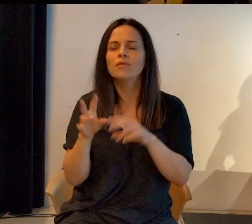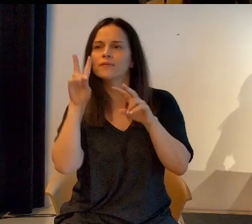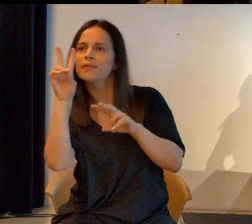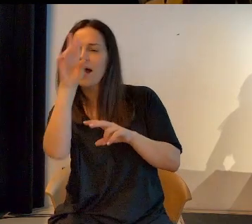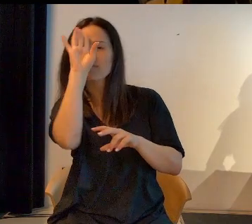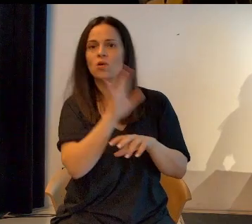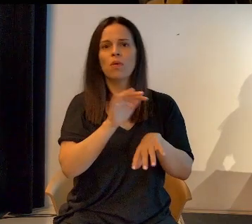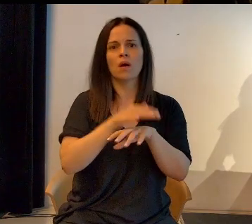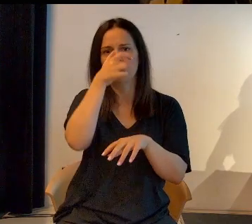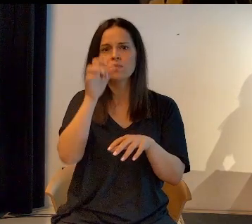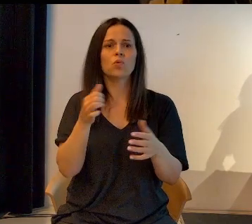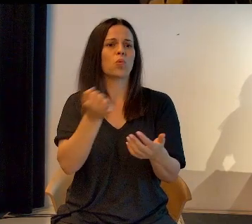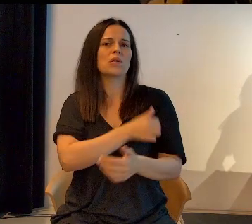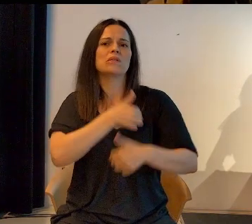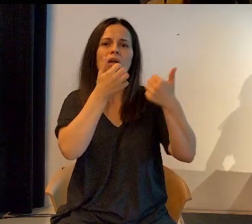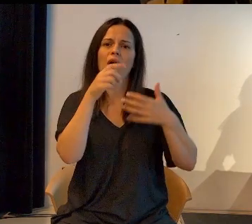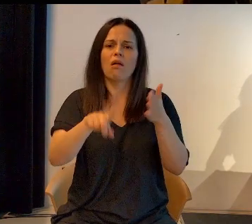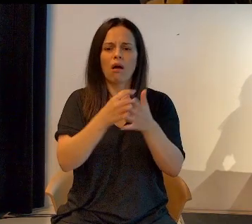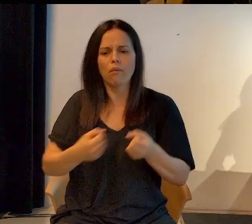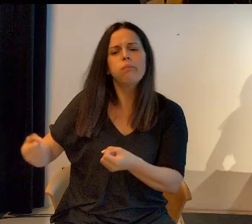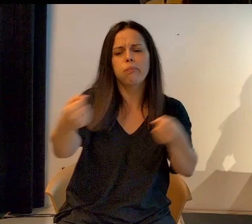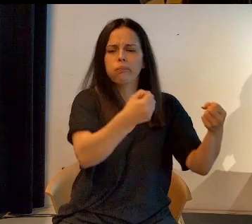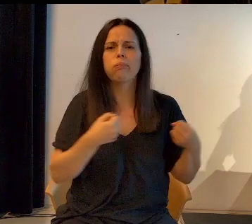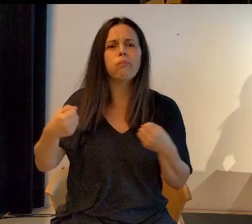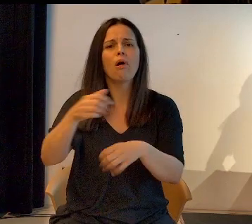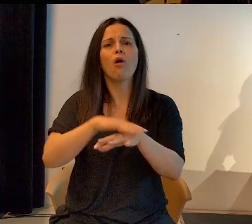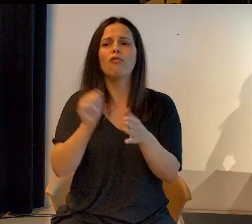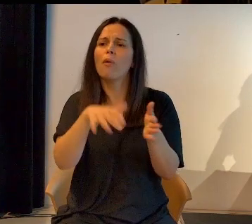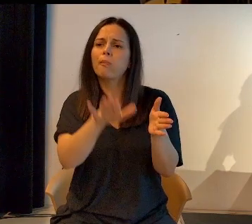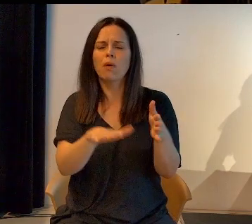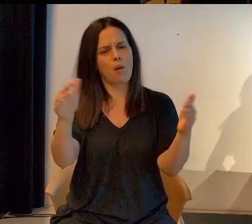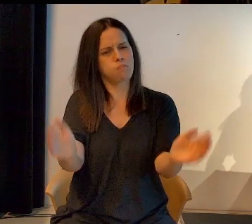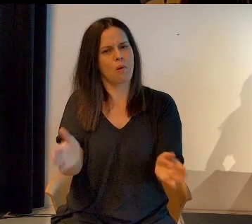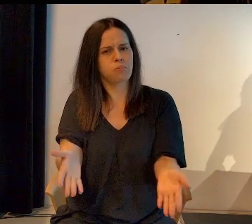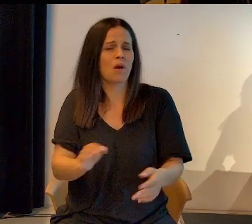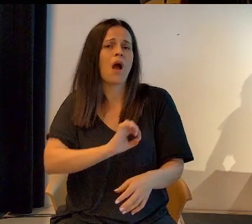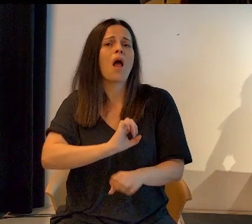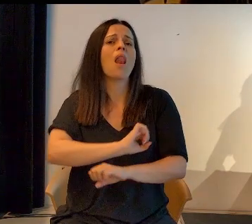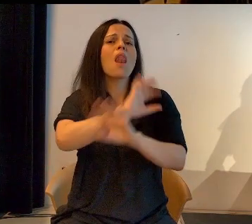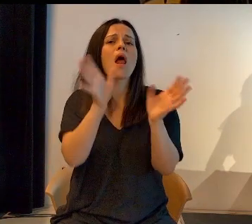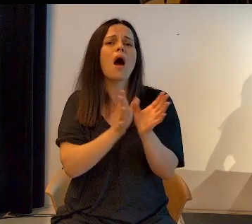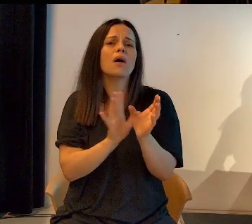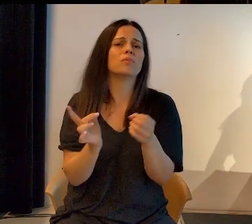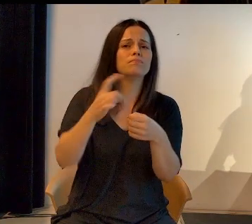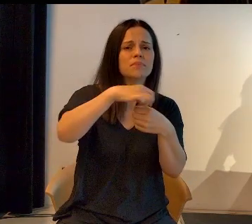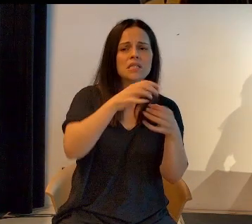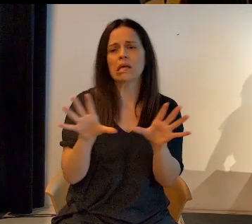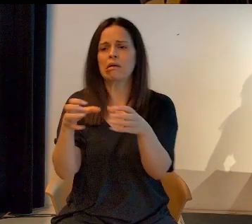na cidade à procura de um lugar para estacionar. Portanto, logicamente, teremos a parceria da GNR e da